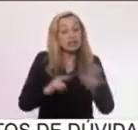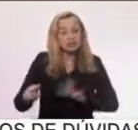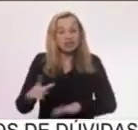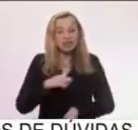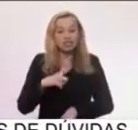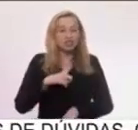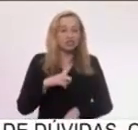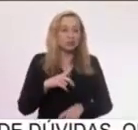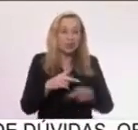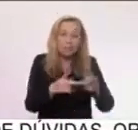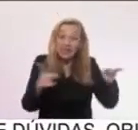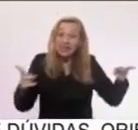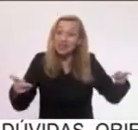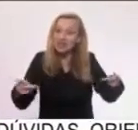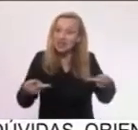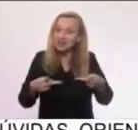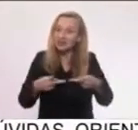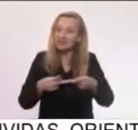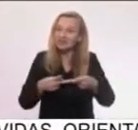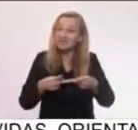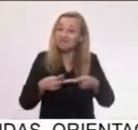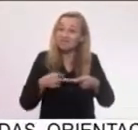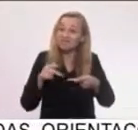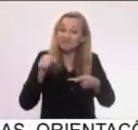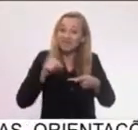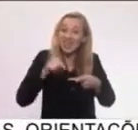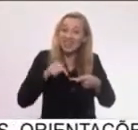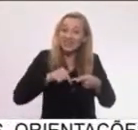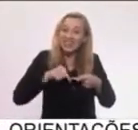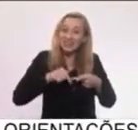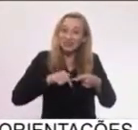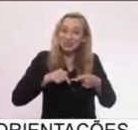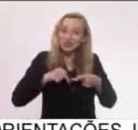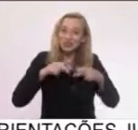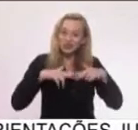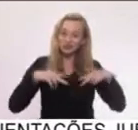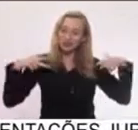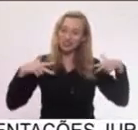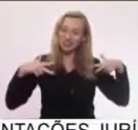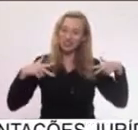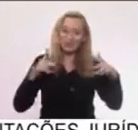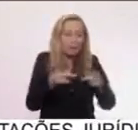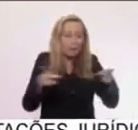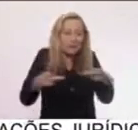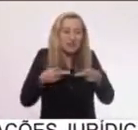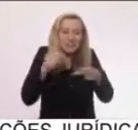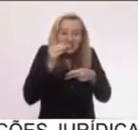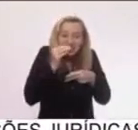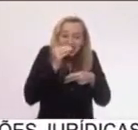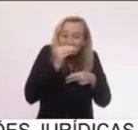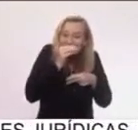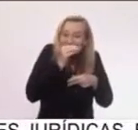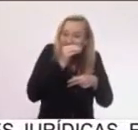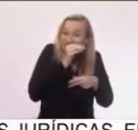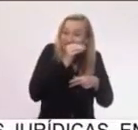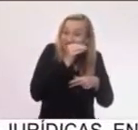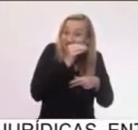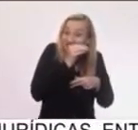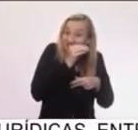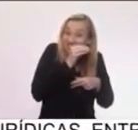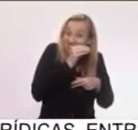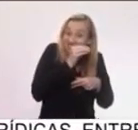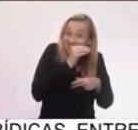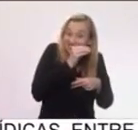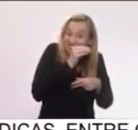tivemos pizza aqui dentro do plenário, uma pizza quentinha,